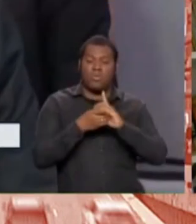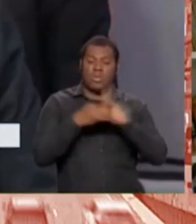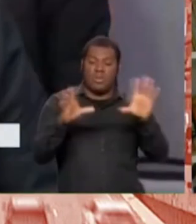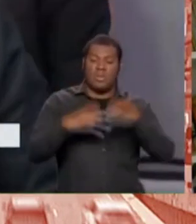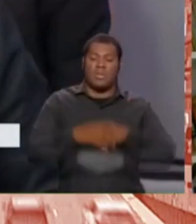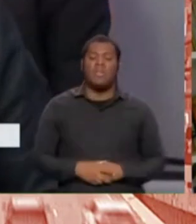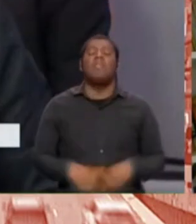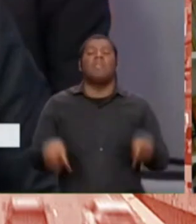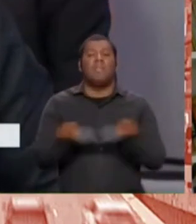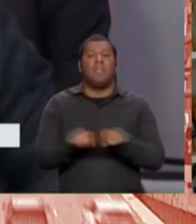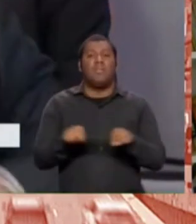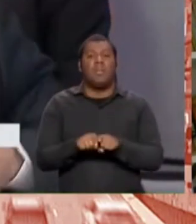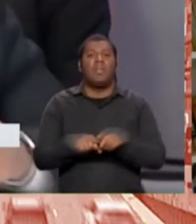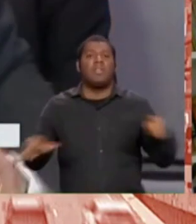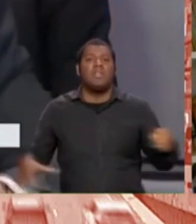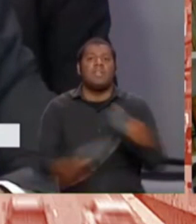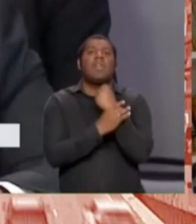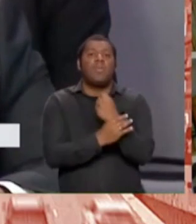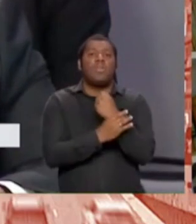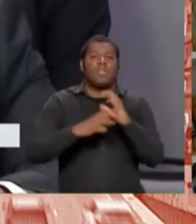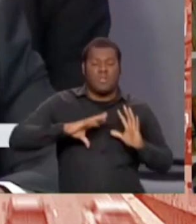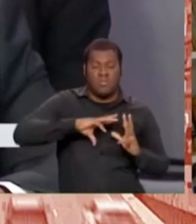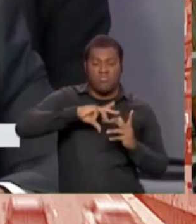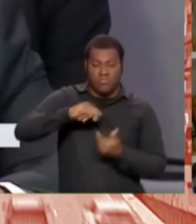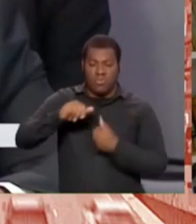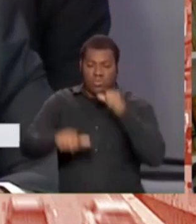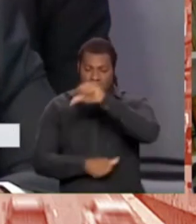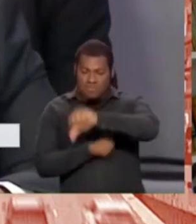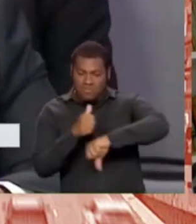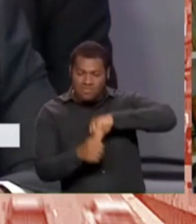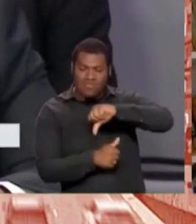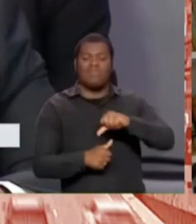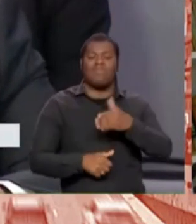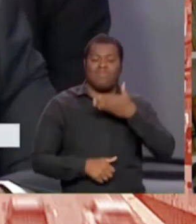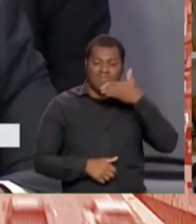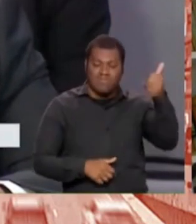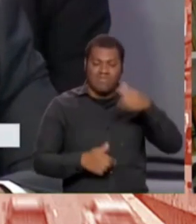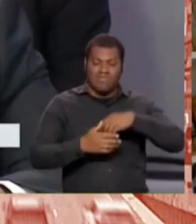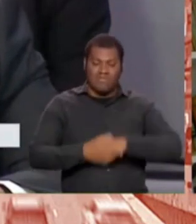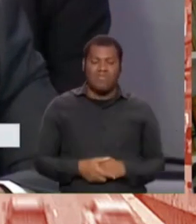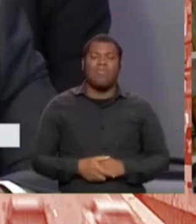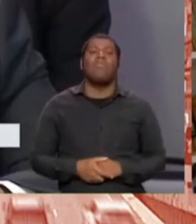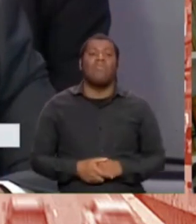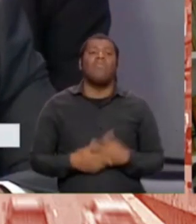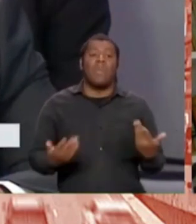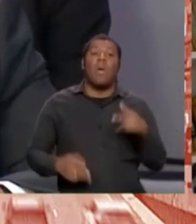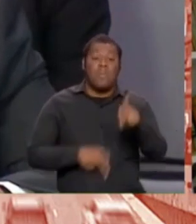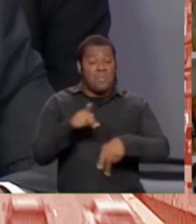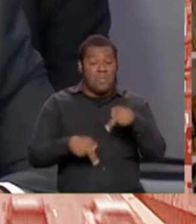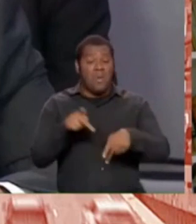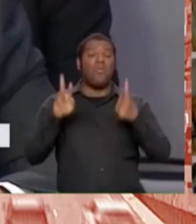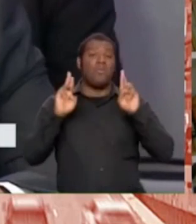com plantas, com indústrias, com tecnologia, com conhecimentos. Agora, por exemplo, o